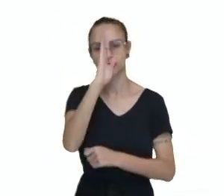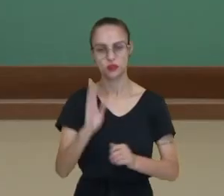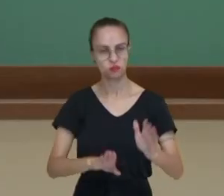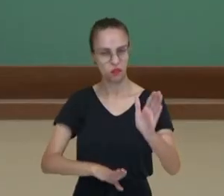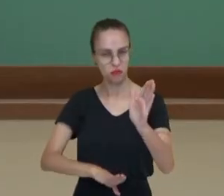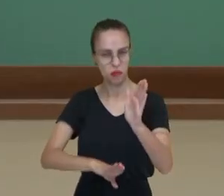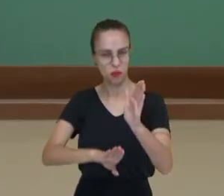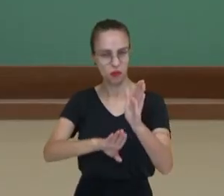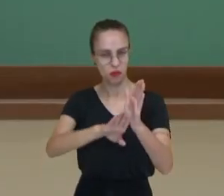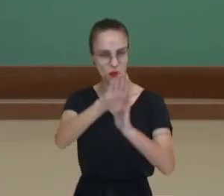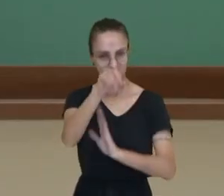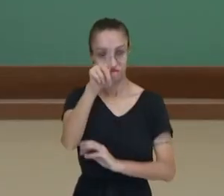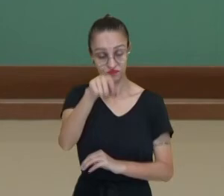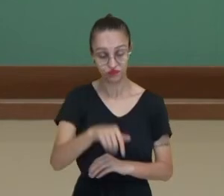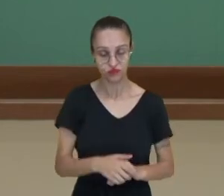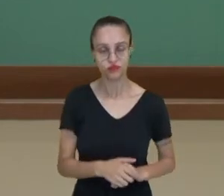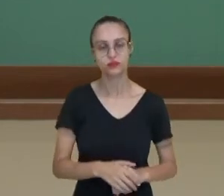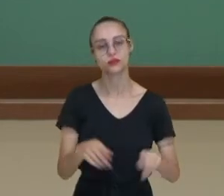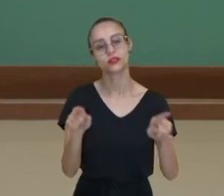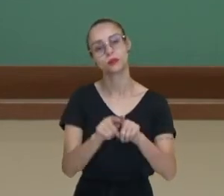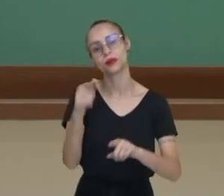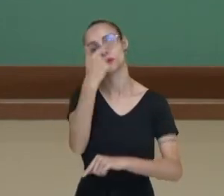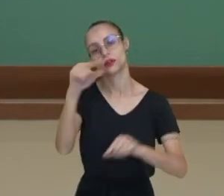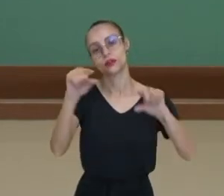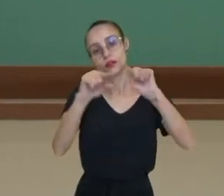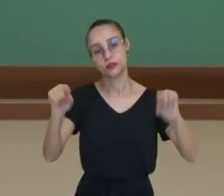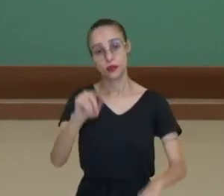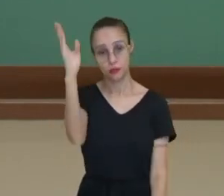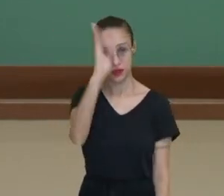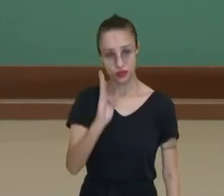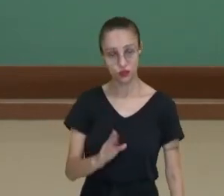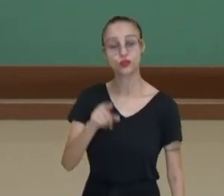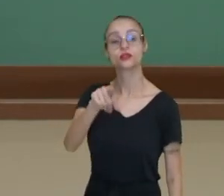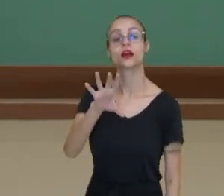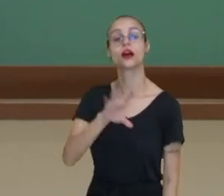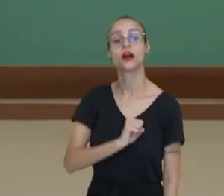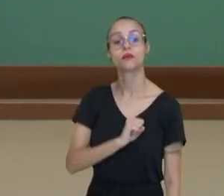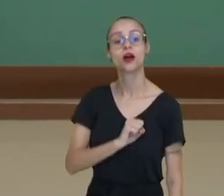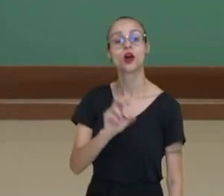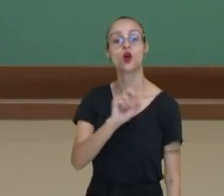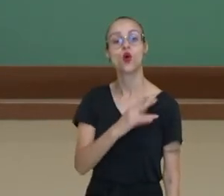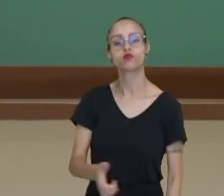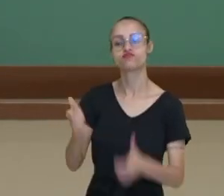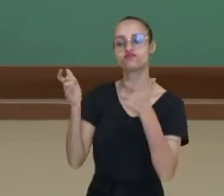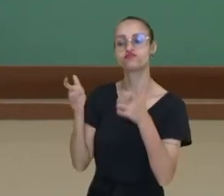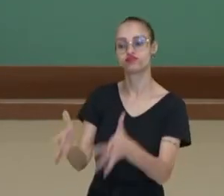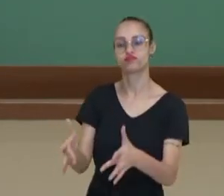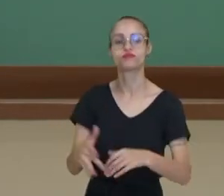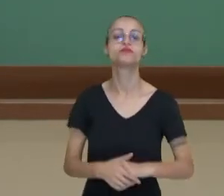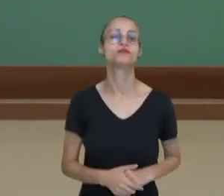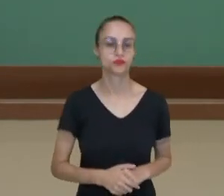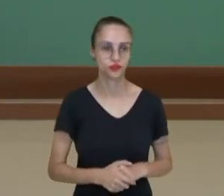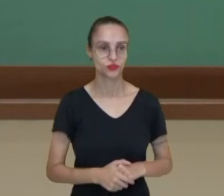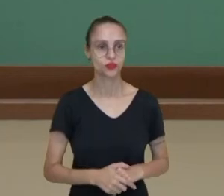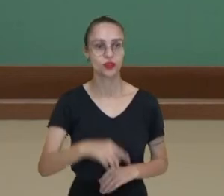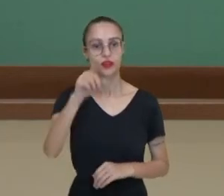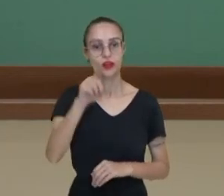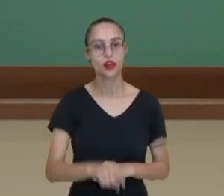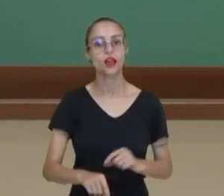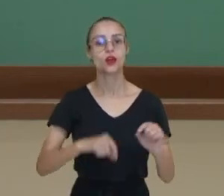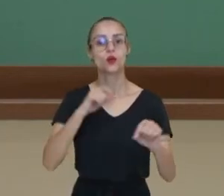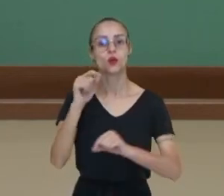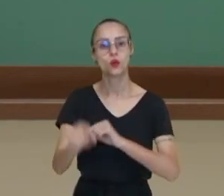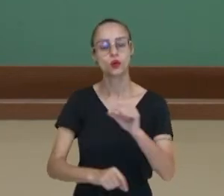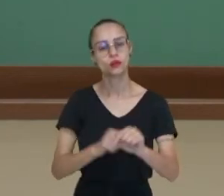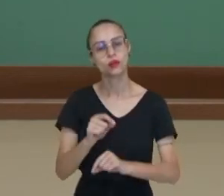com tudo aí adiante. E ainda a outra frase, Brasil, ame-o ou deixe-o, uma referência aí aos muitos exilados do